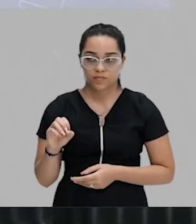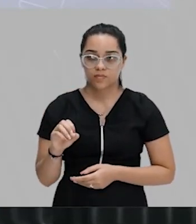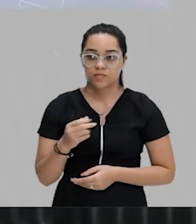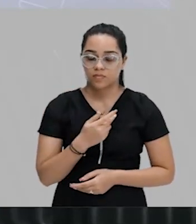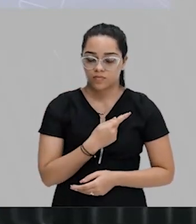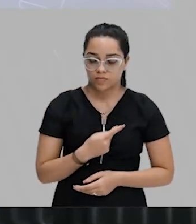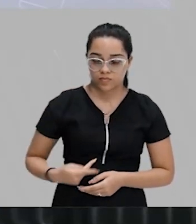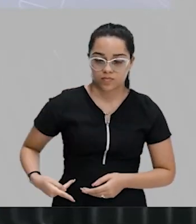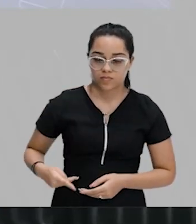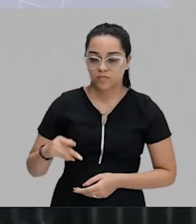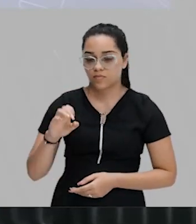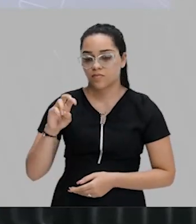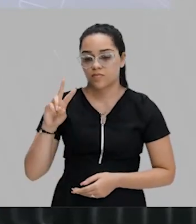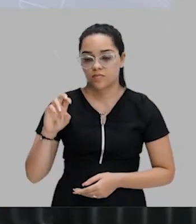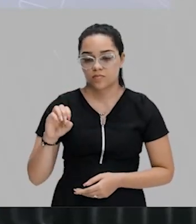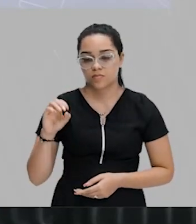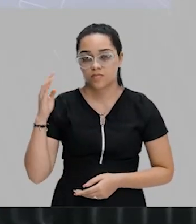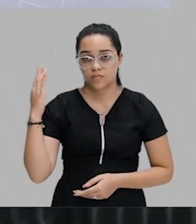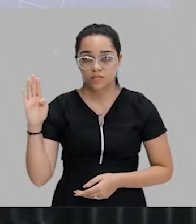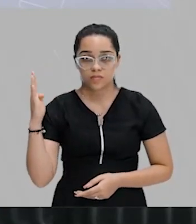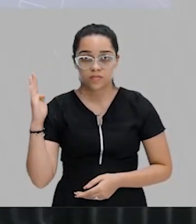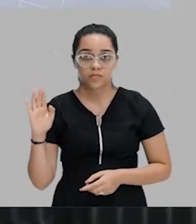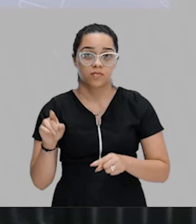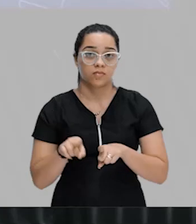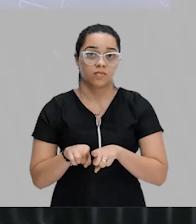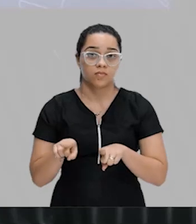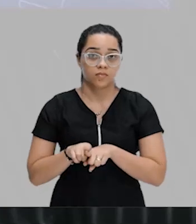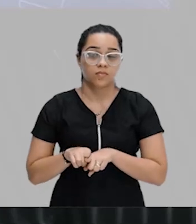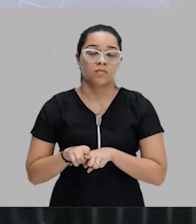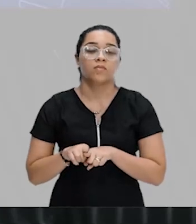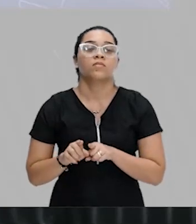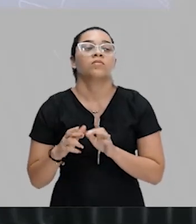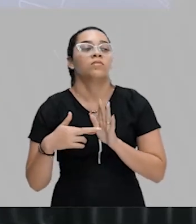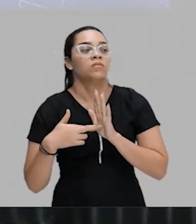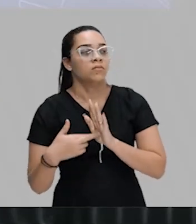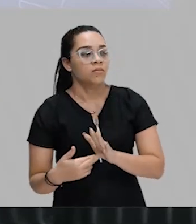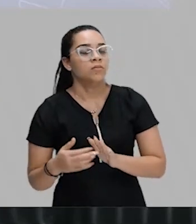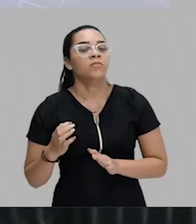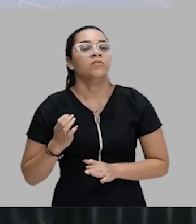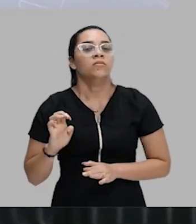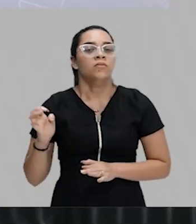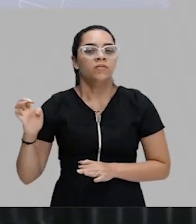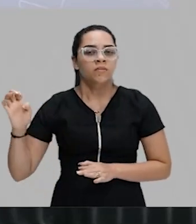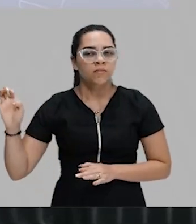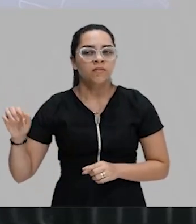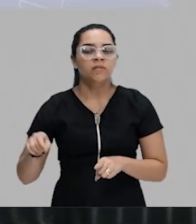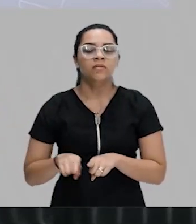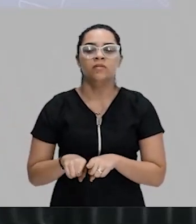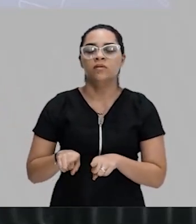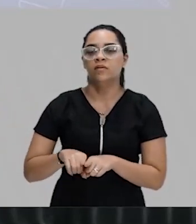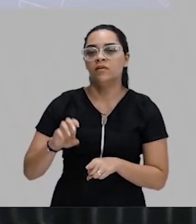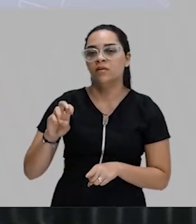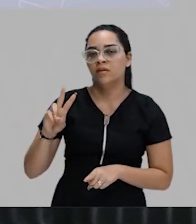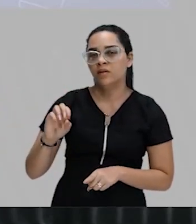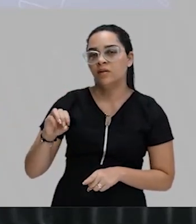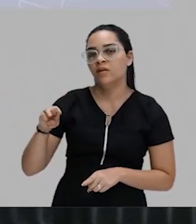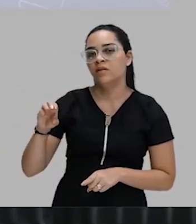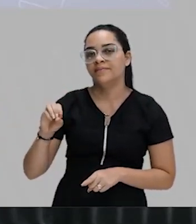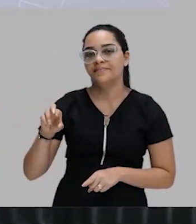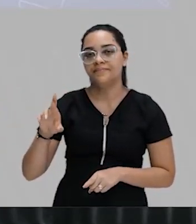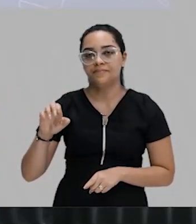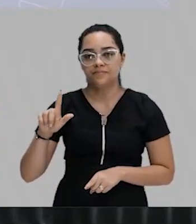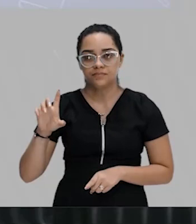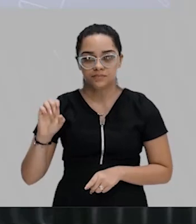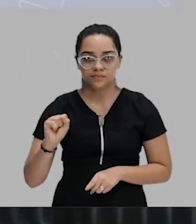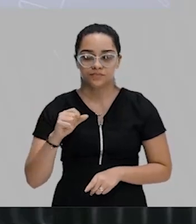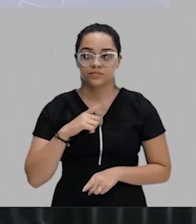presidente Evo Morales, da Bolívia, que também representa, evidentemente, o partido de esquerda. O Evo Morales, que foi o primeiro indígena a